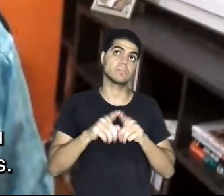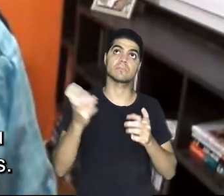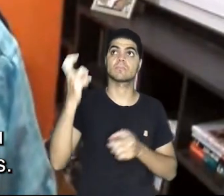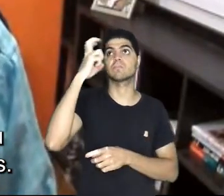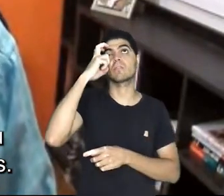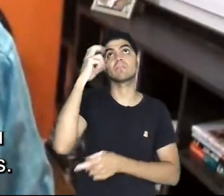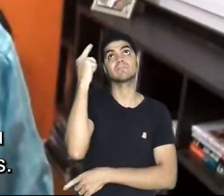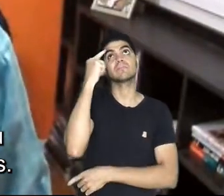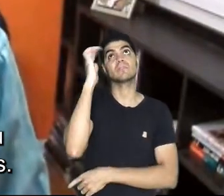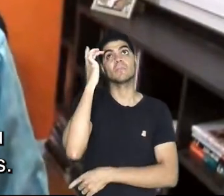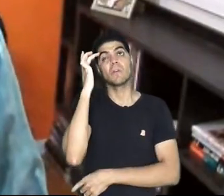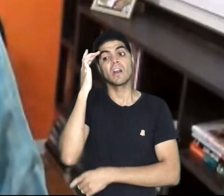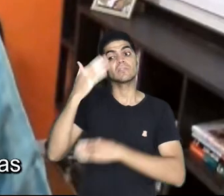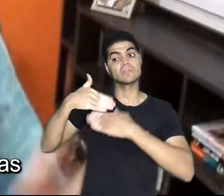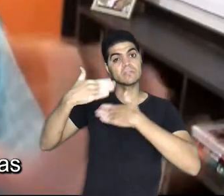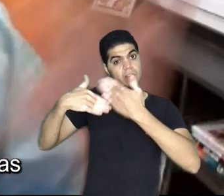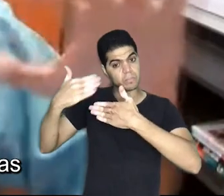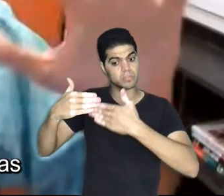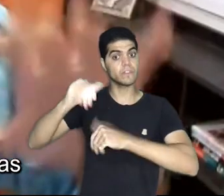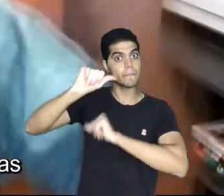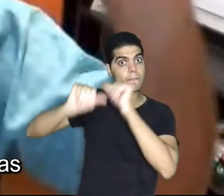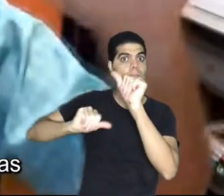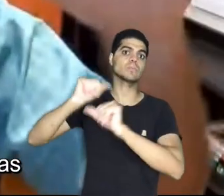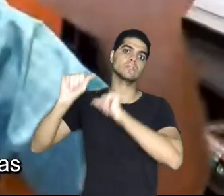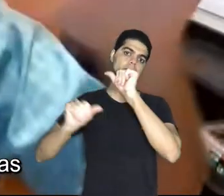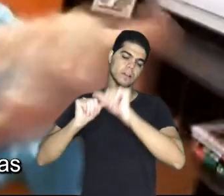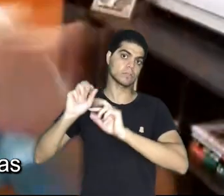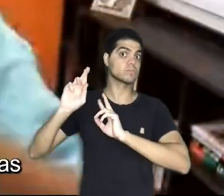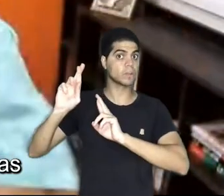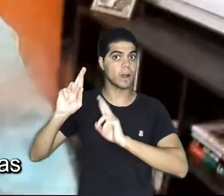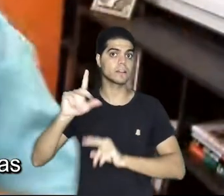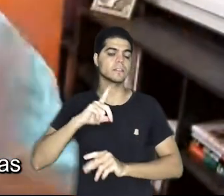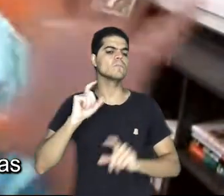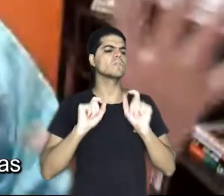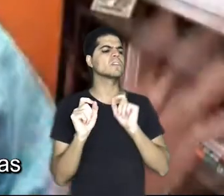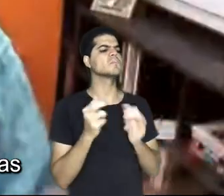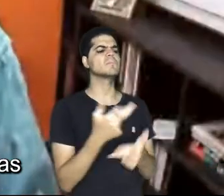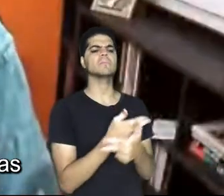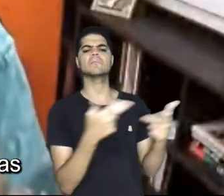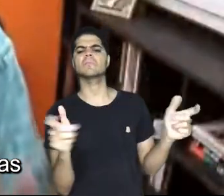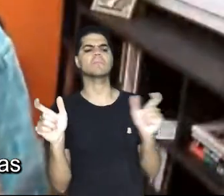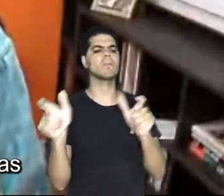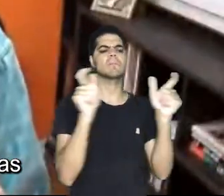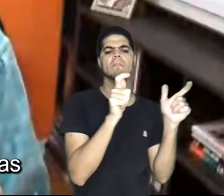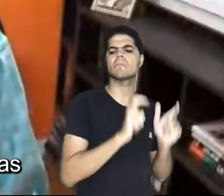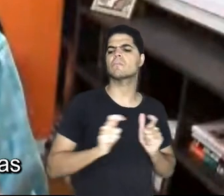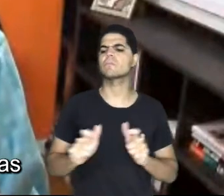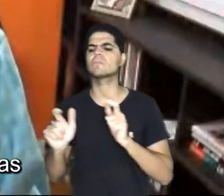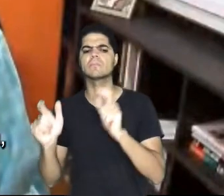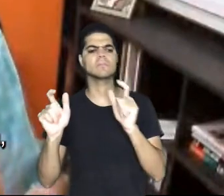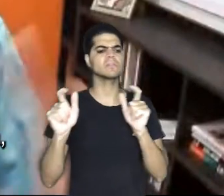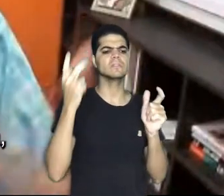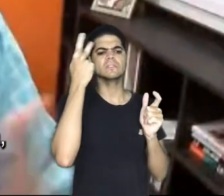vai mudar em poucos anos. Mas, no geral, há um crescimento quantitativo de muitas áreas